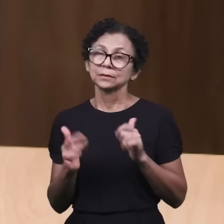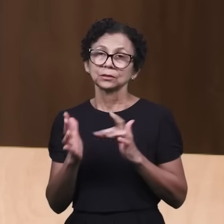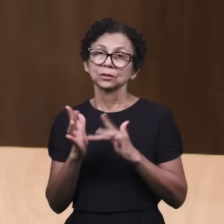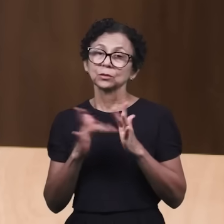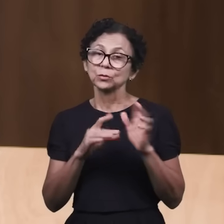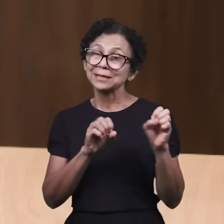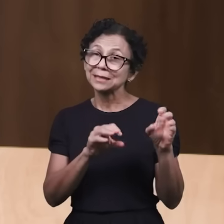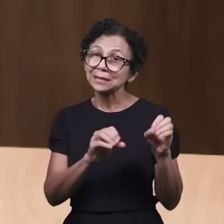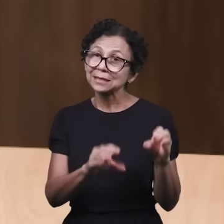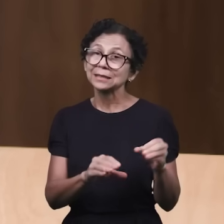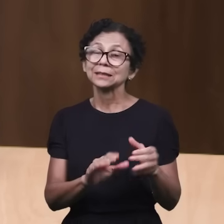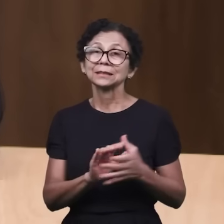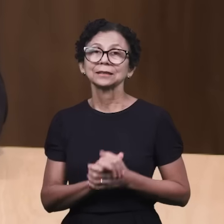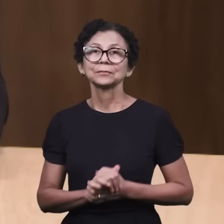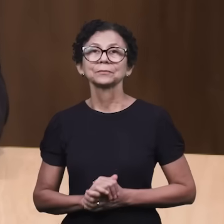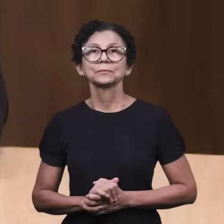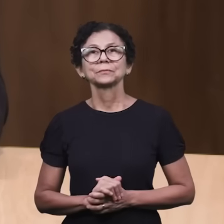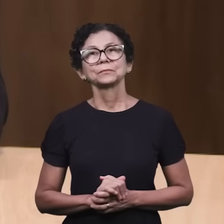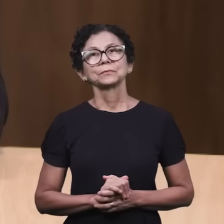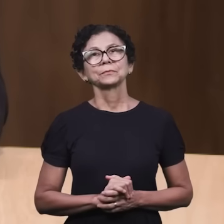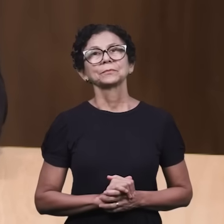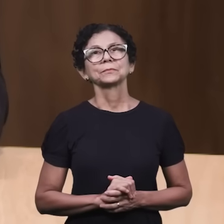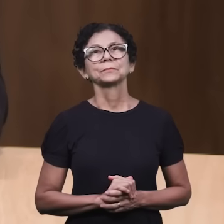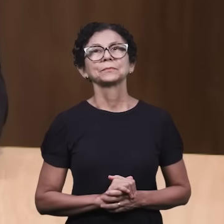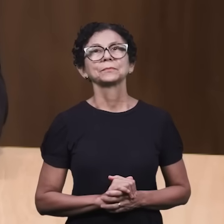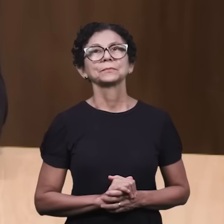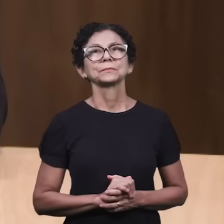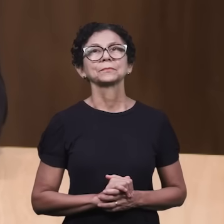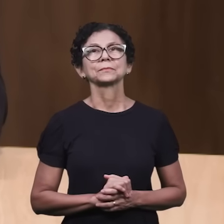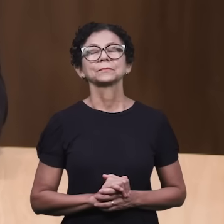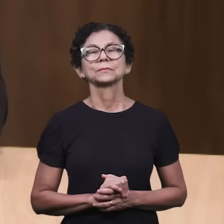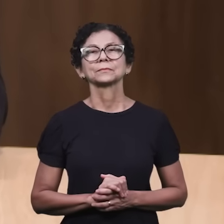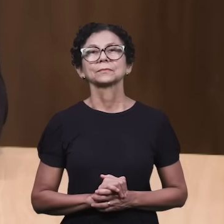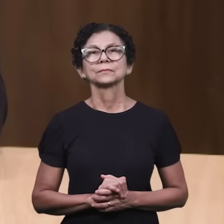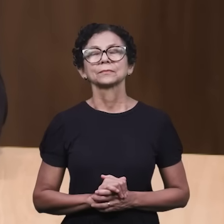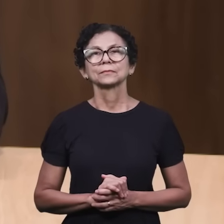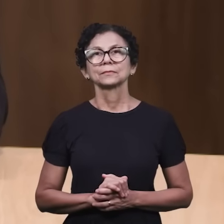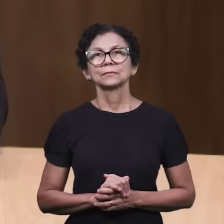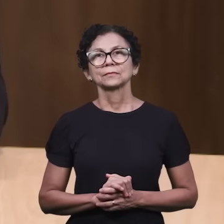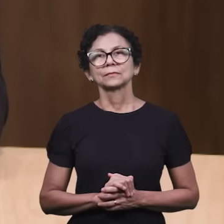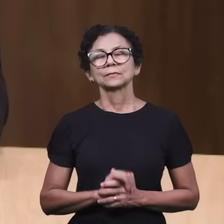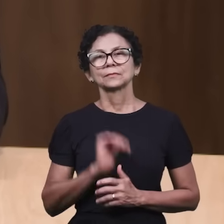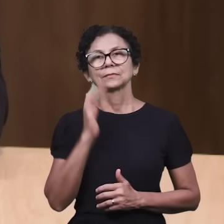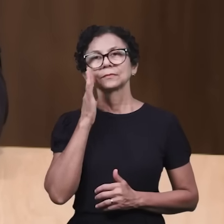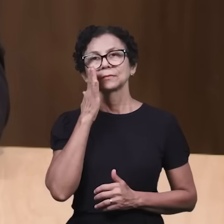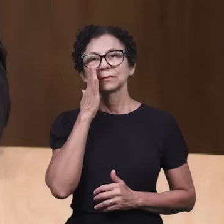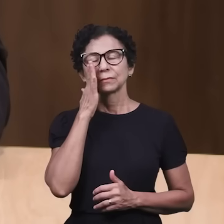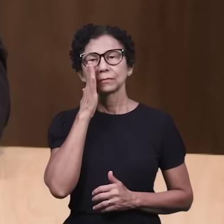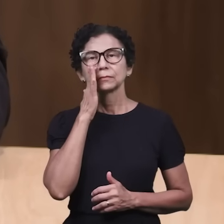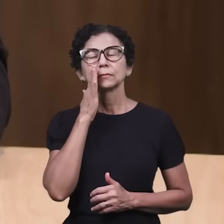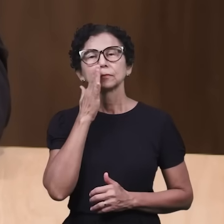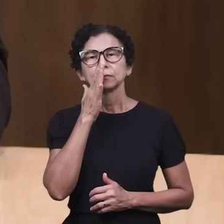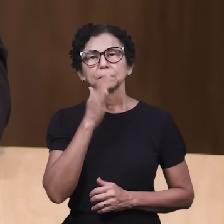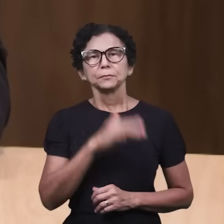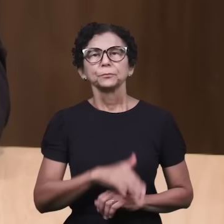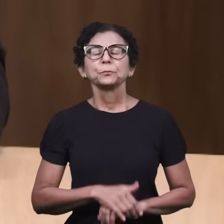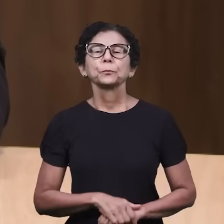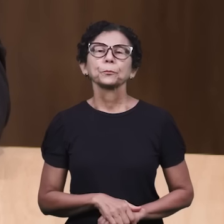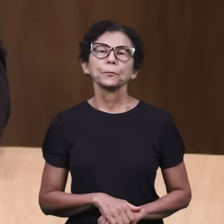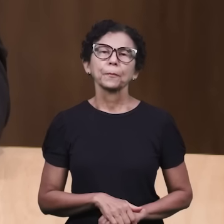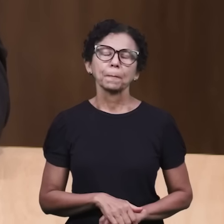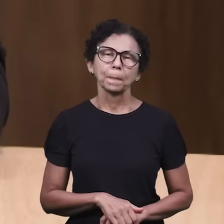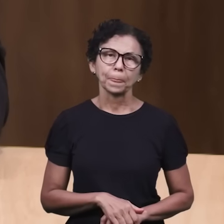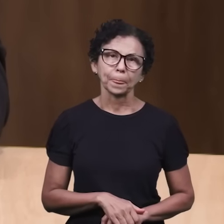abrir uma coisa para vocês discutirem sobre isso. Os evangelhos, eles mostram a base da igreja, porque